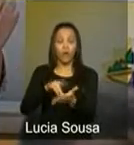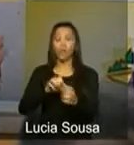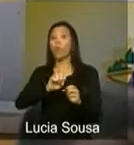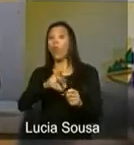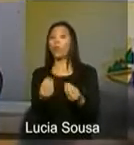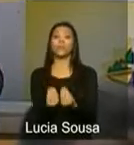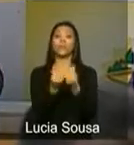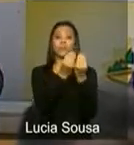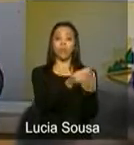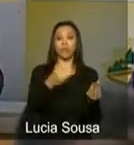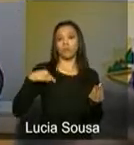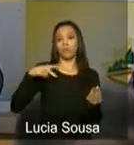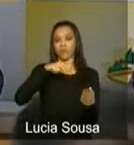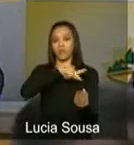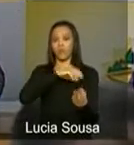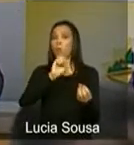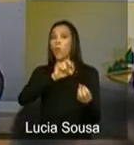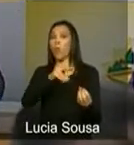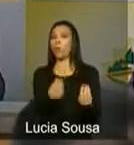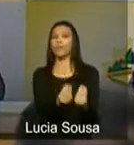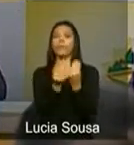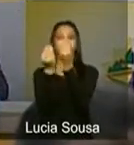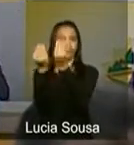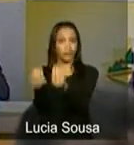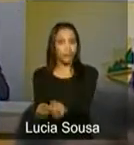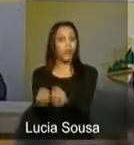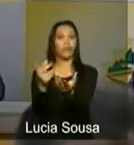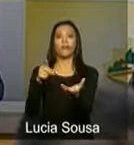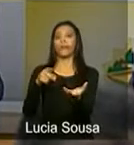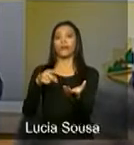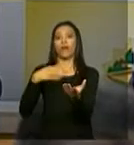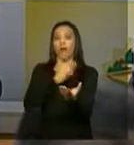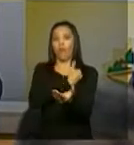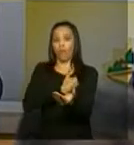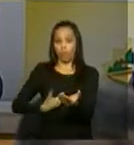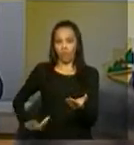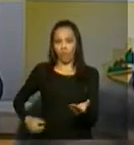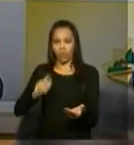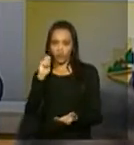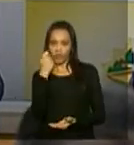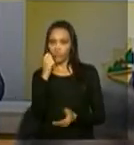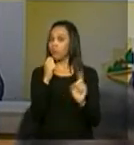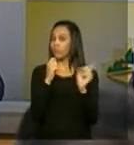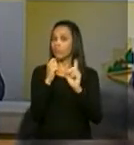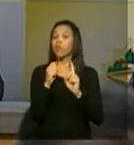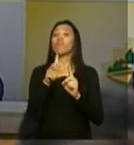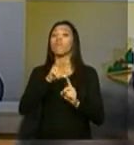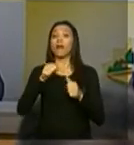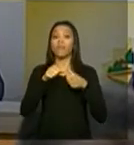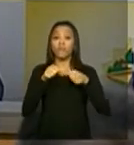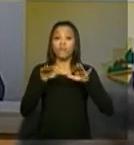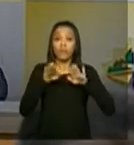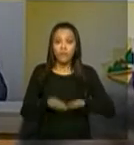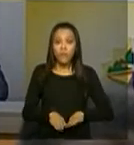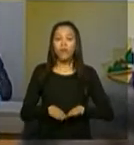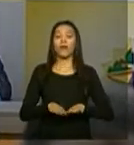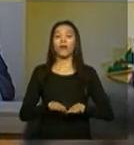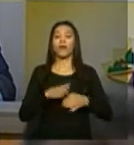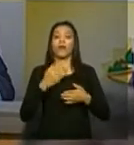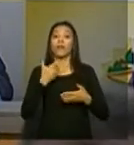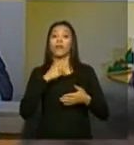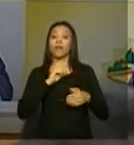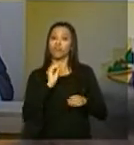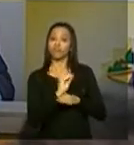meia as autoridades argentinas ficará sob a guarda da polícia federal para que caso alguma dessas